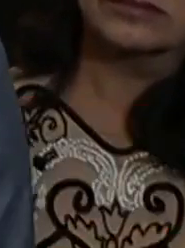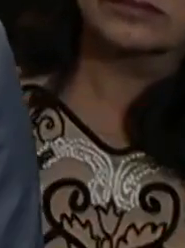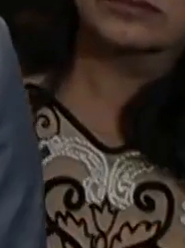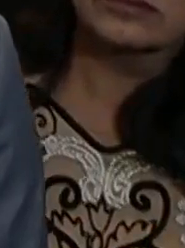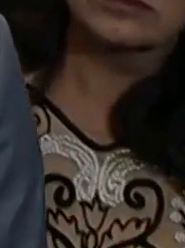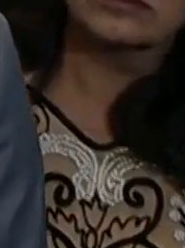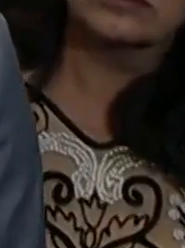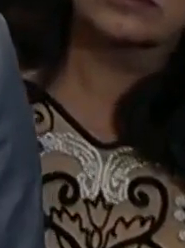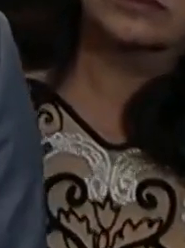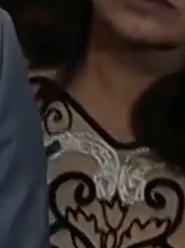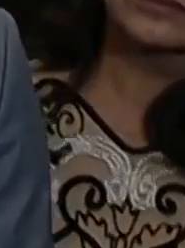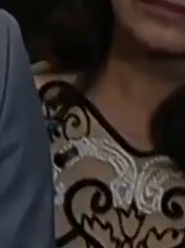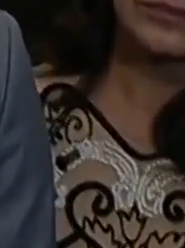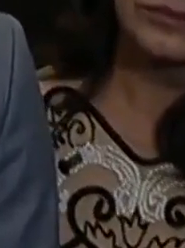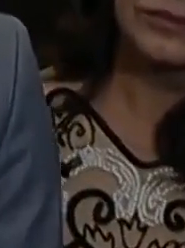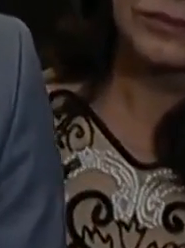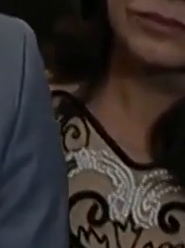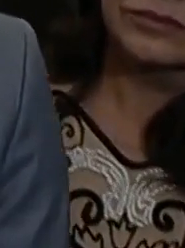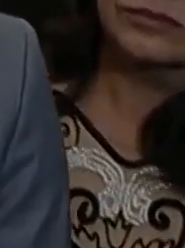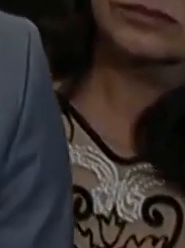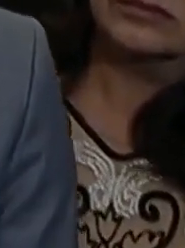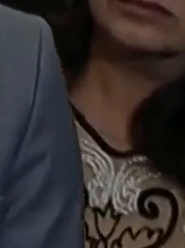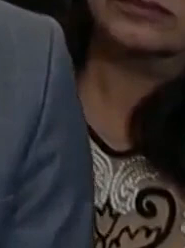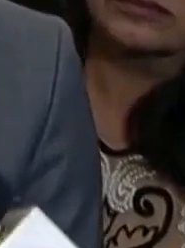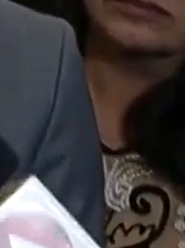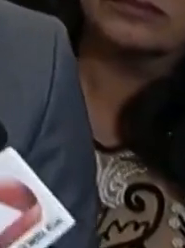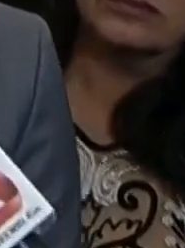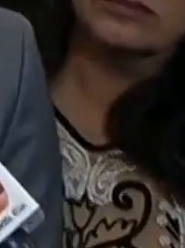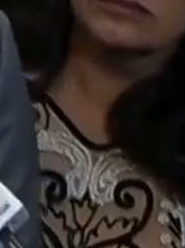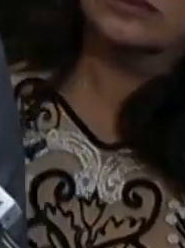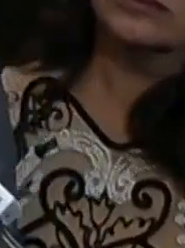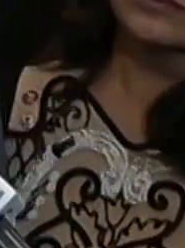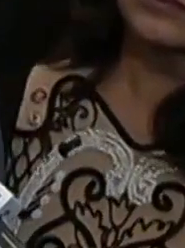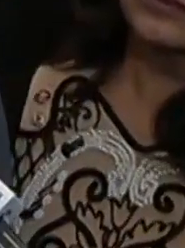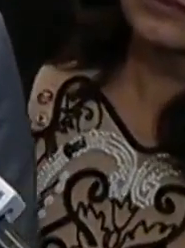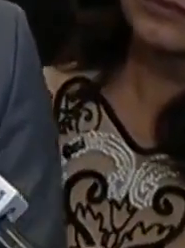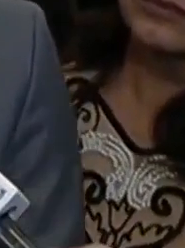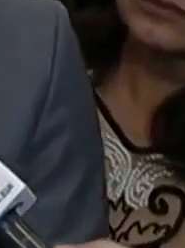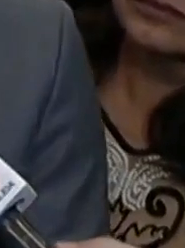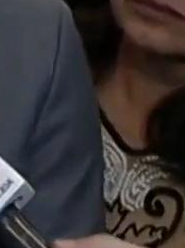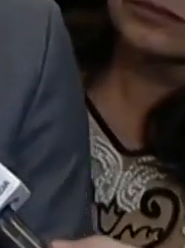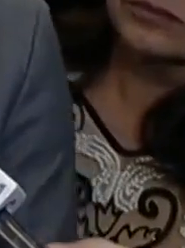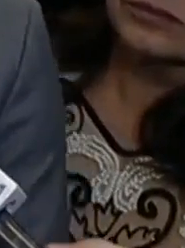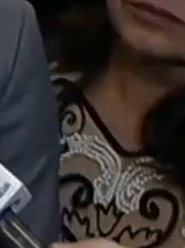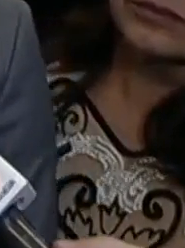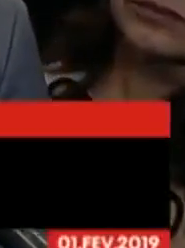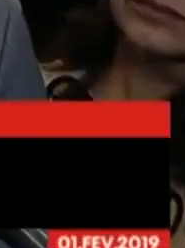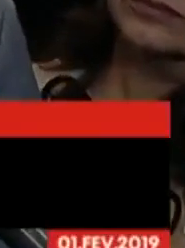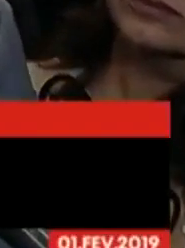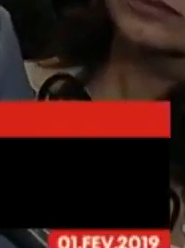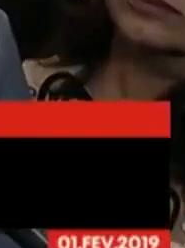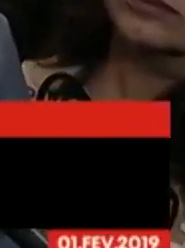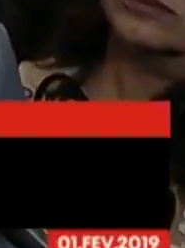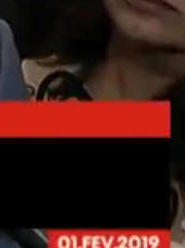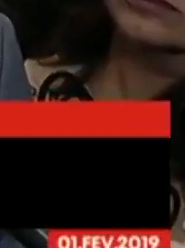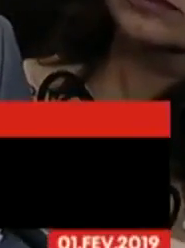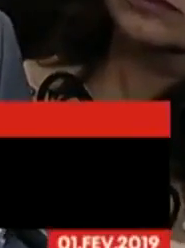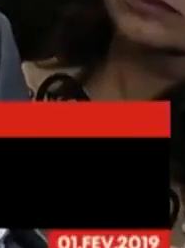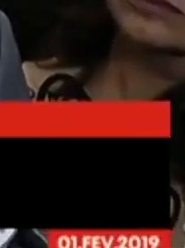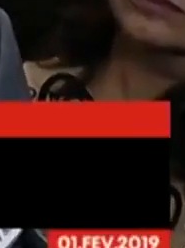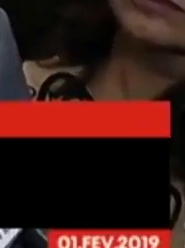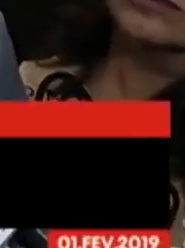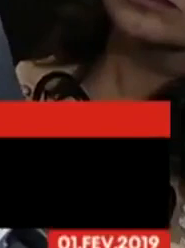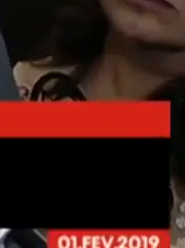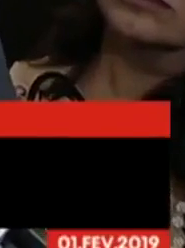Previdência, já há alguma coisa sendo construída também para apresentar aqui na Assembleia? A reforma da Previdência, nós governadores